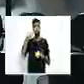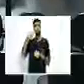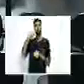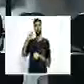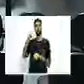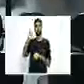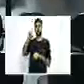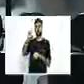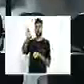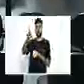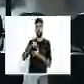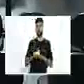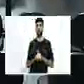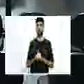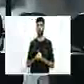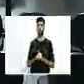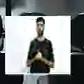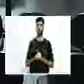Élder